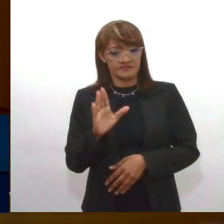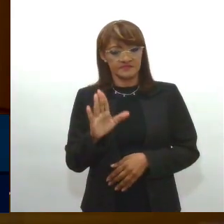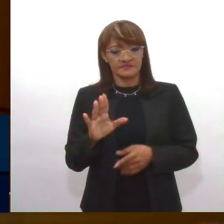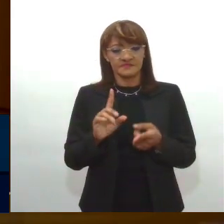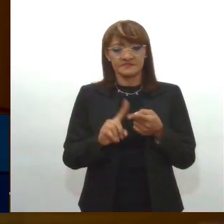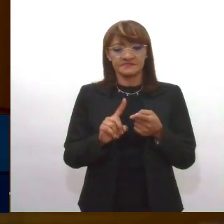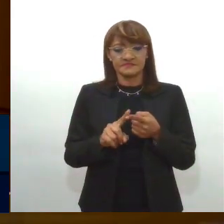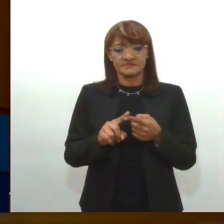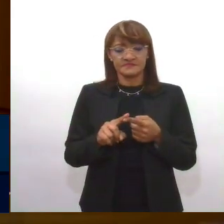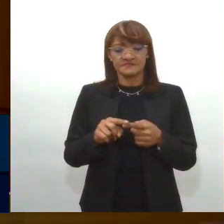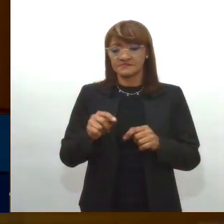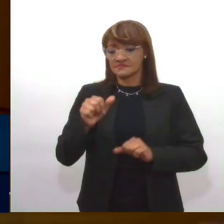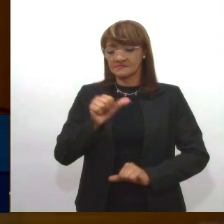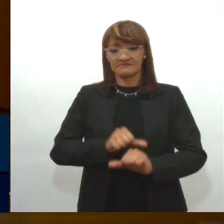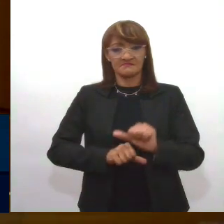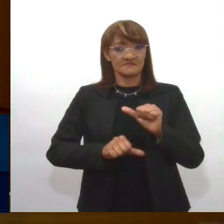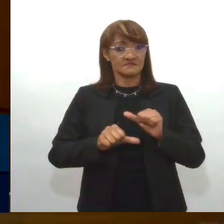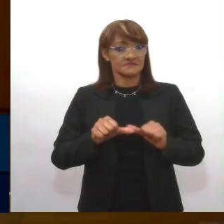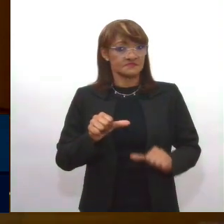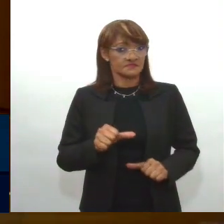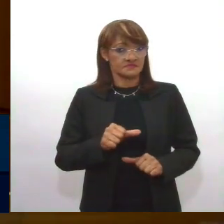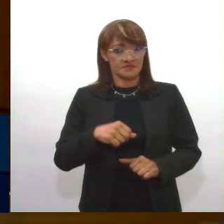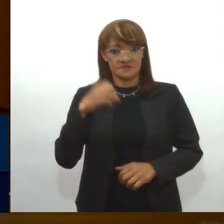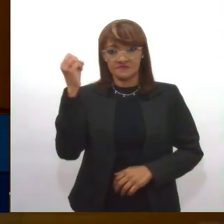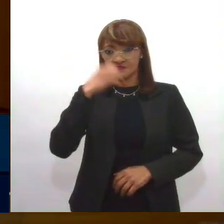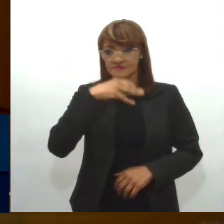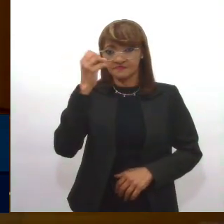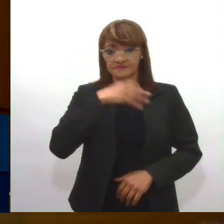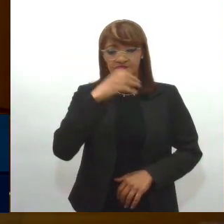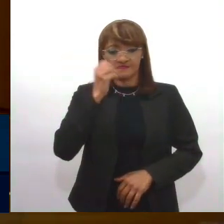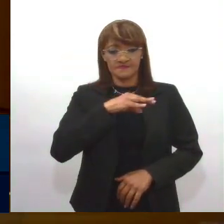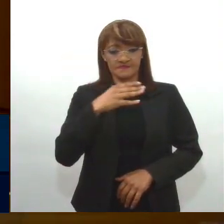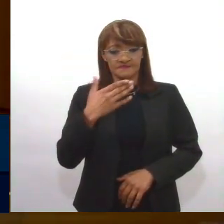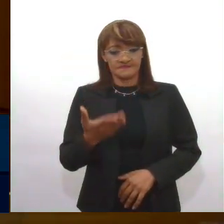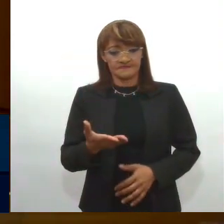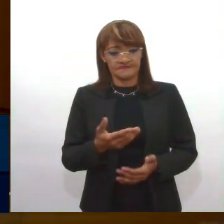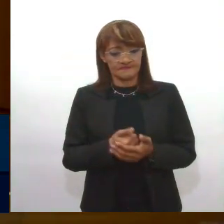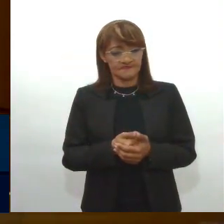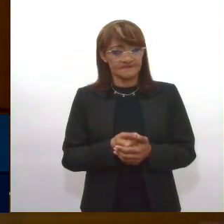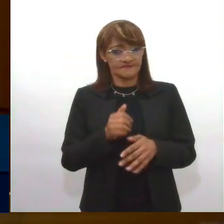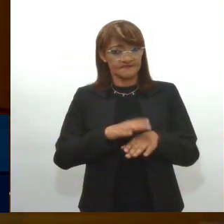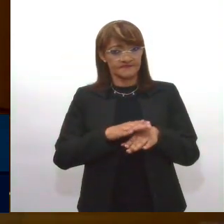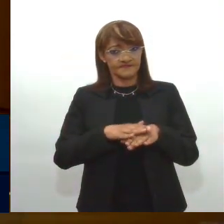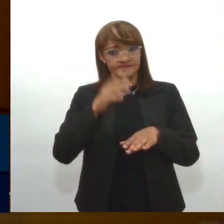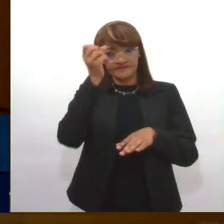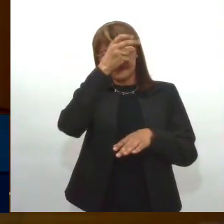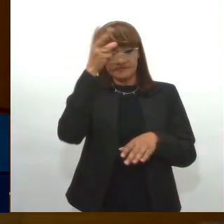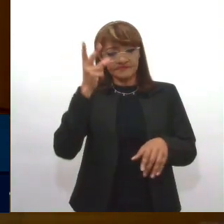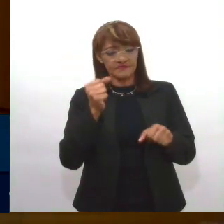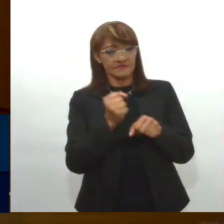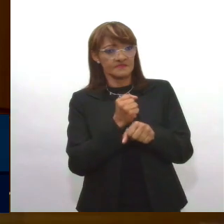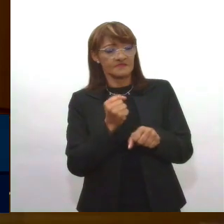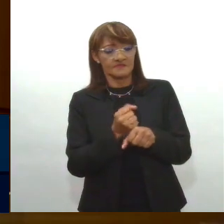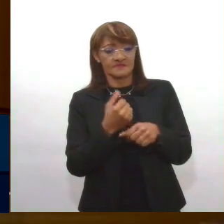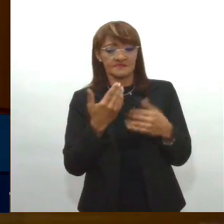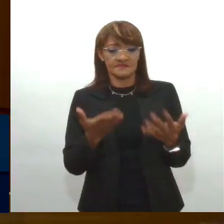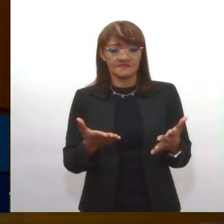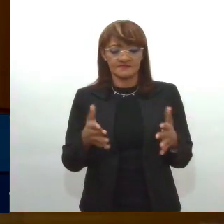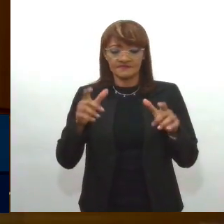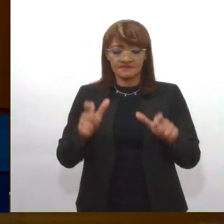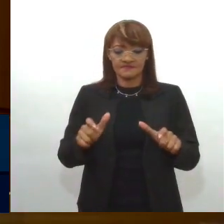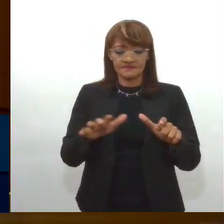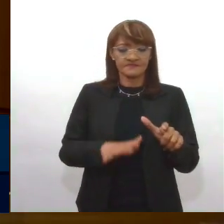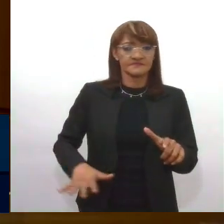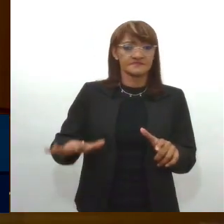né provocadas pelas obras da prefeitura de Aracaju naquela região desde né quando